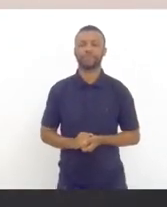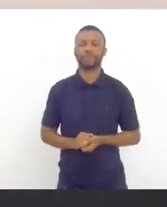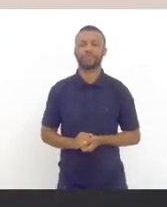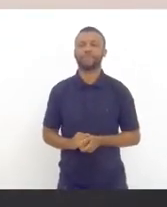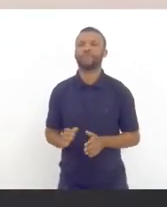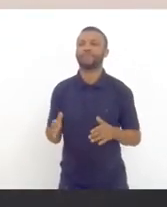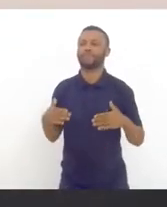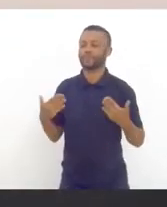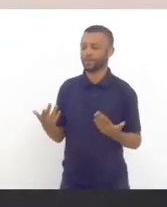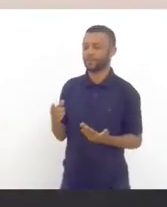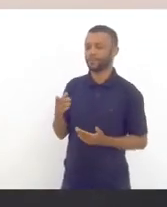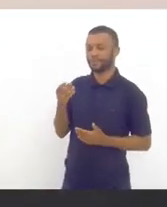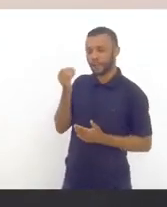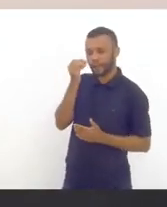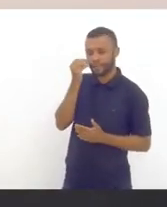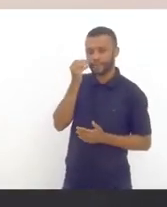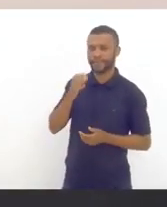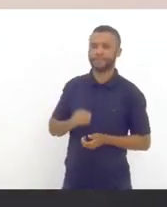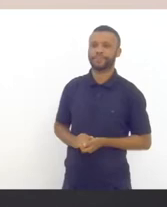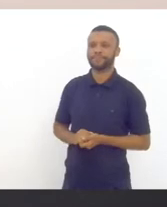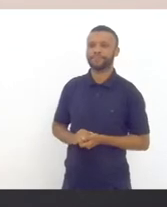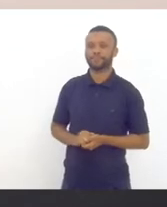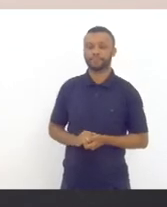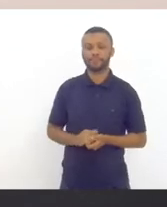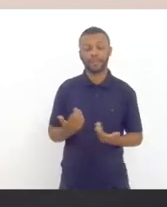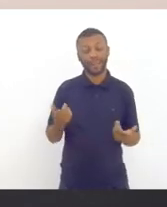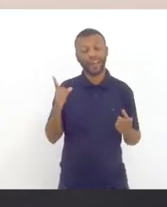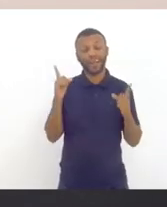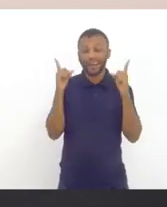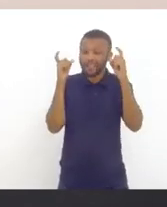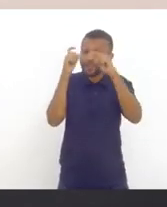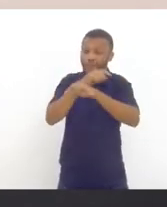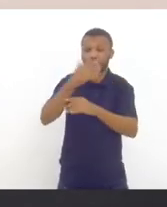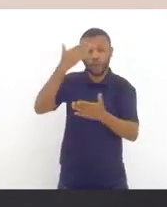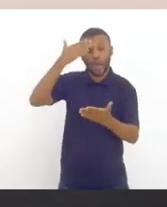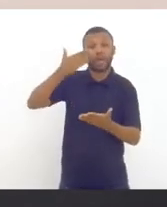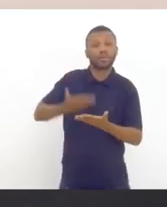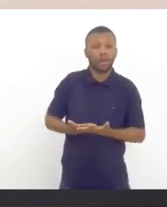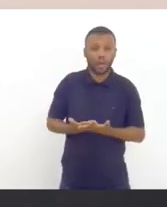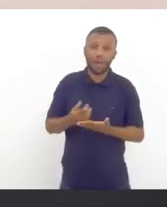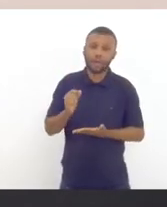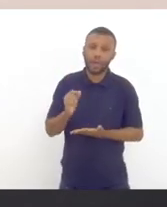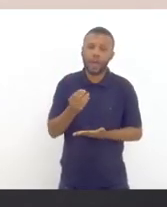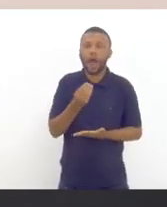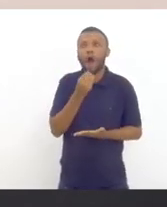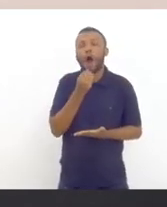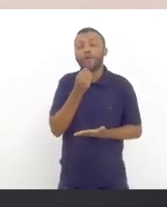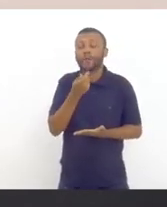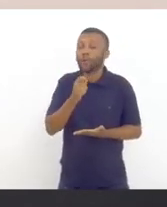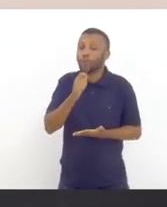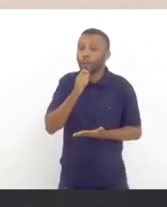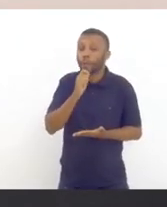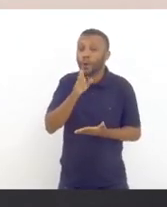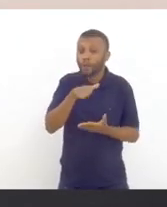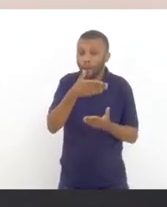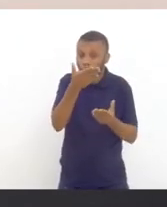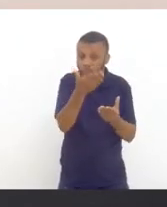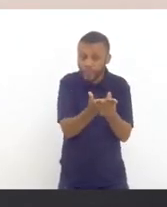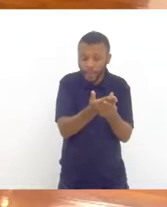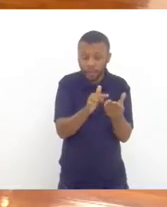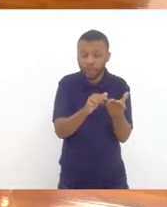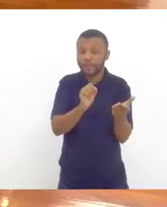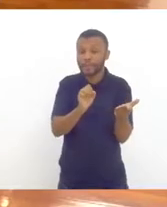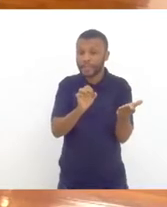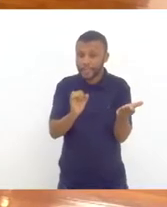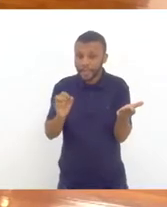só, custa-me crer, evidentemente eu não estou com o processo sem na mão, que este grupo de